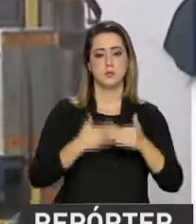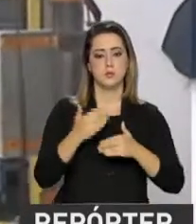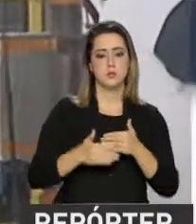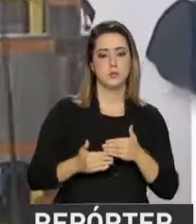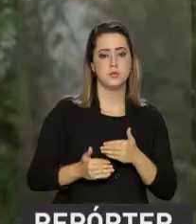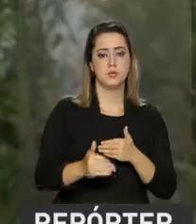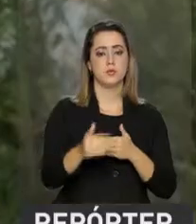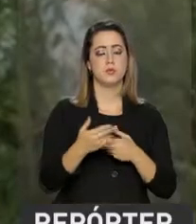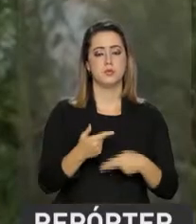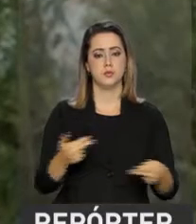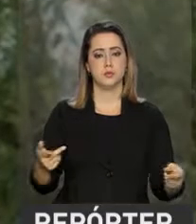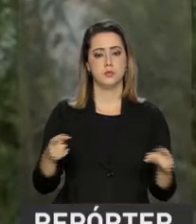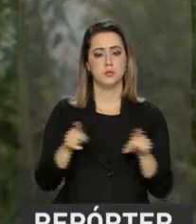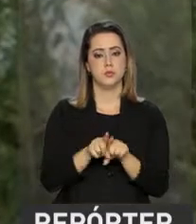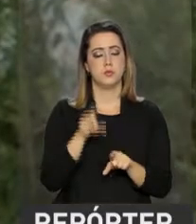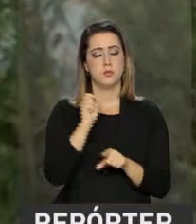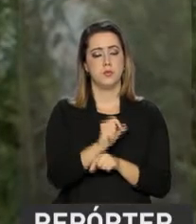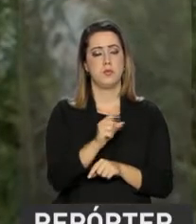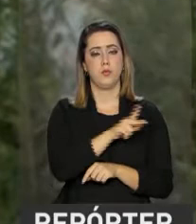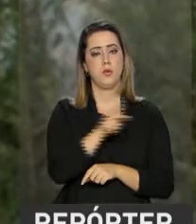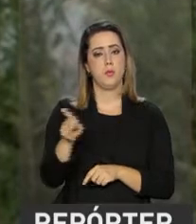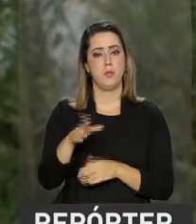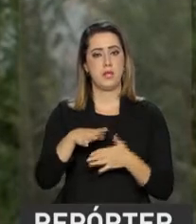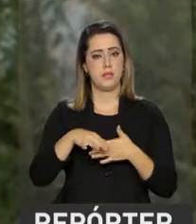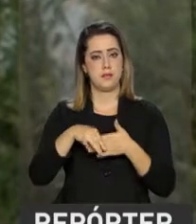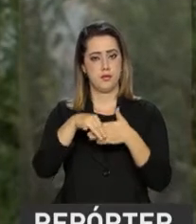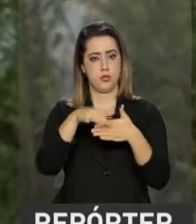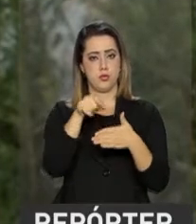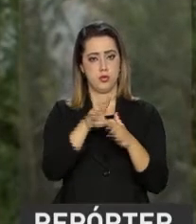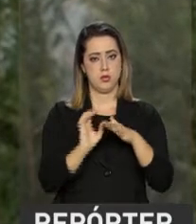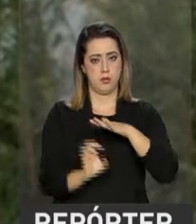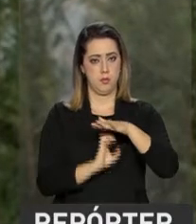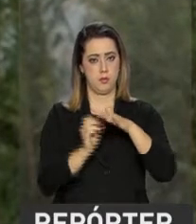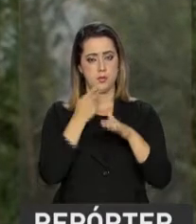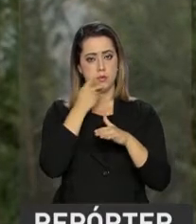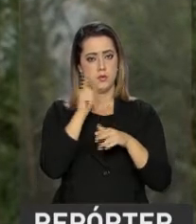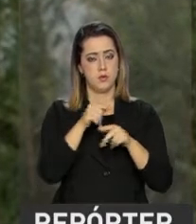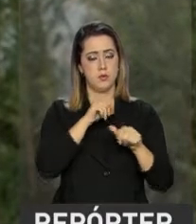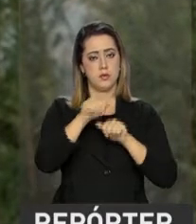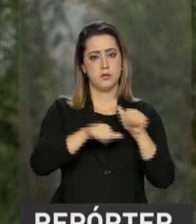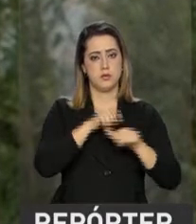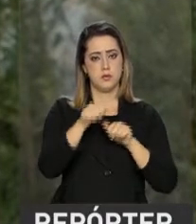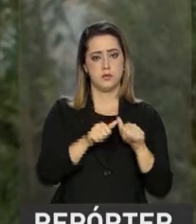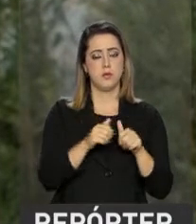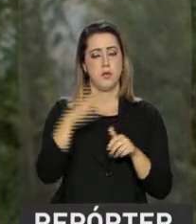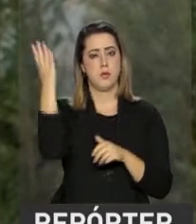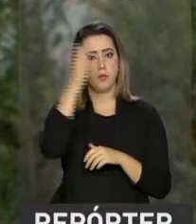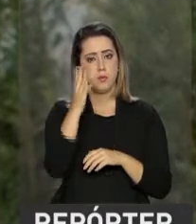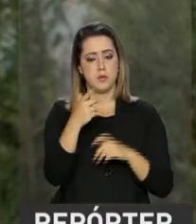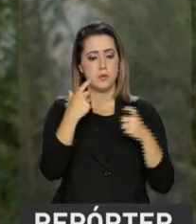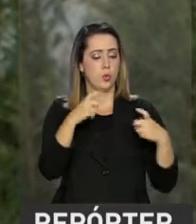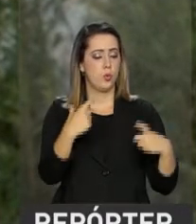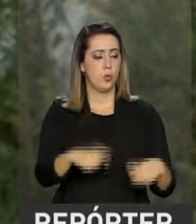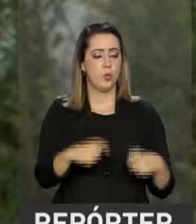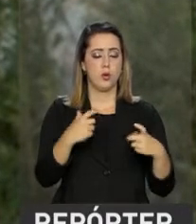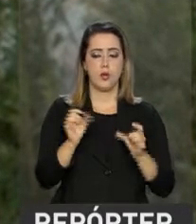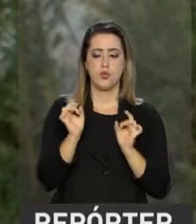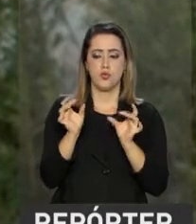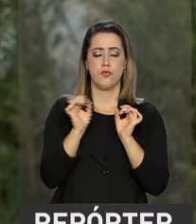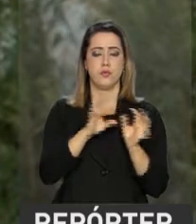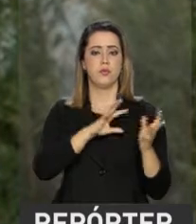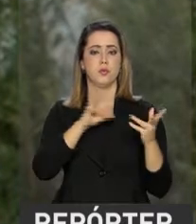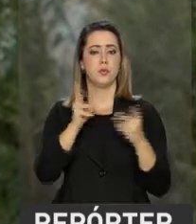de produtos. Segundo o presidente do grupo, a intenção é transformar as operações brasileiras em uma plataforma de